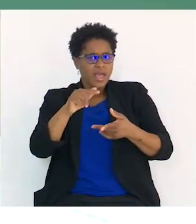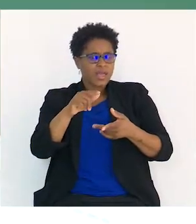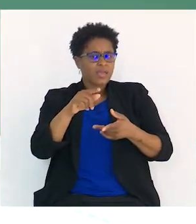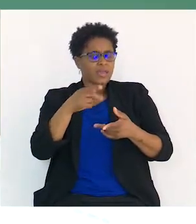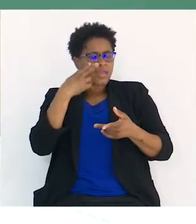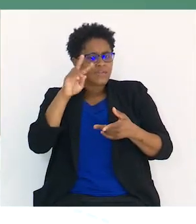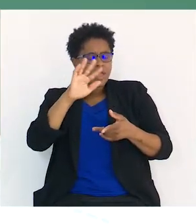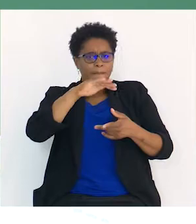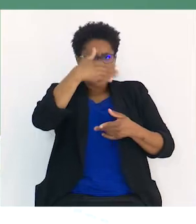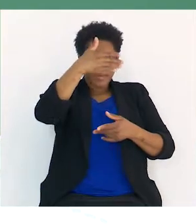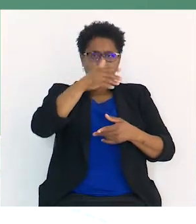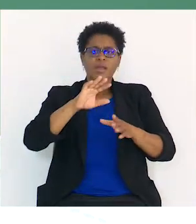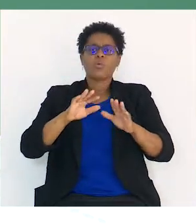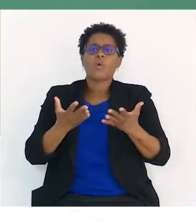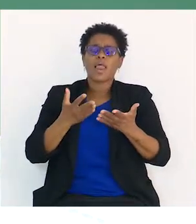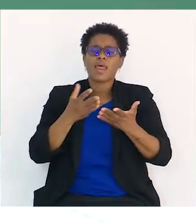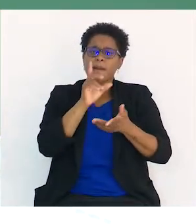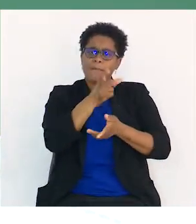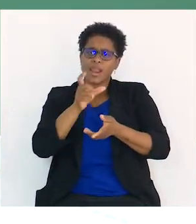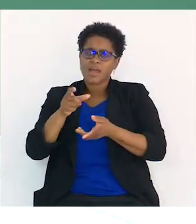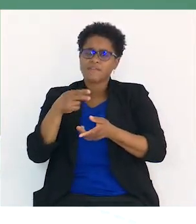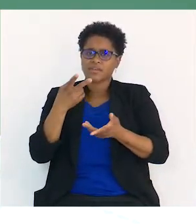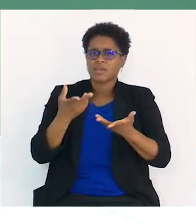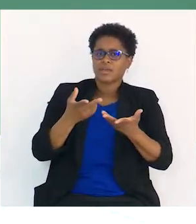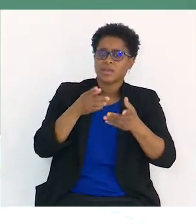qual é que é a palavra considerada aqui